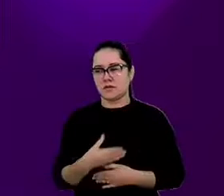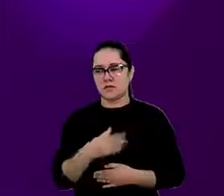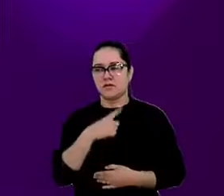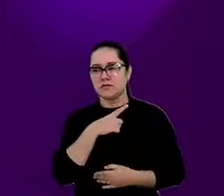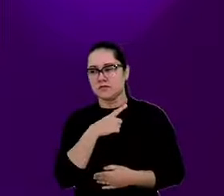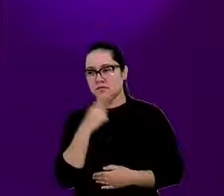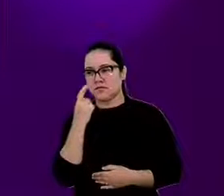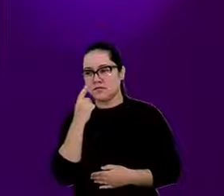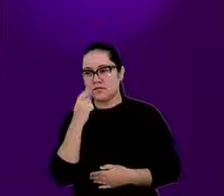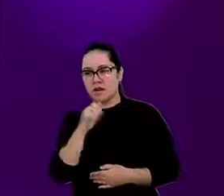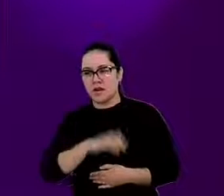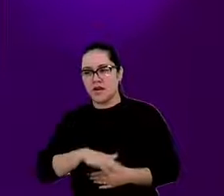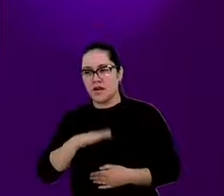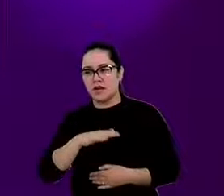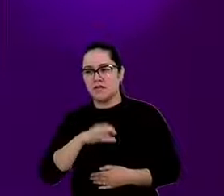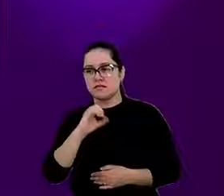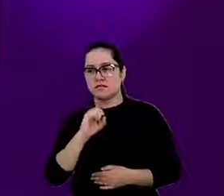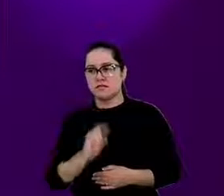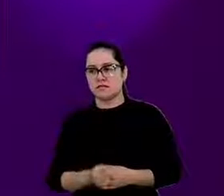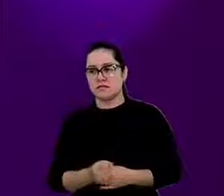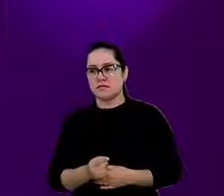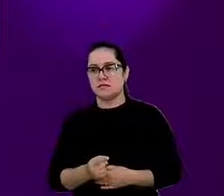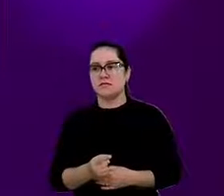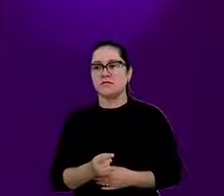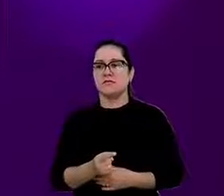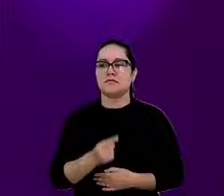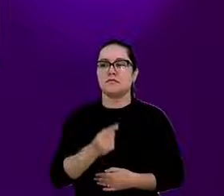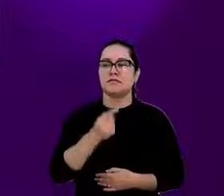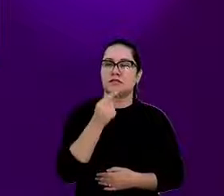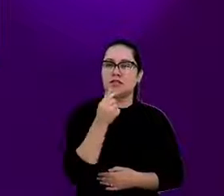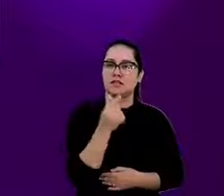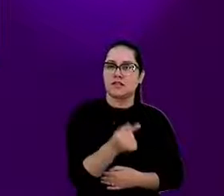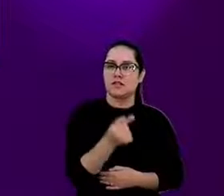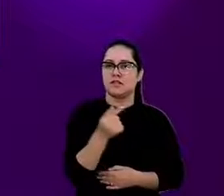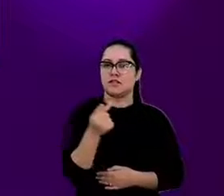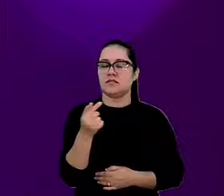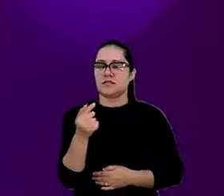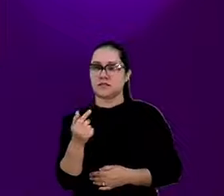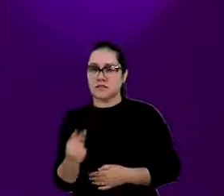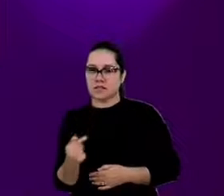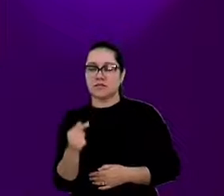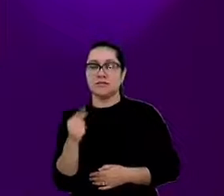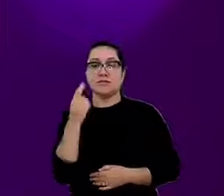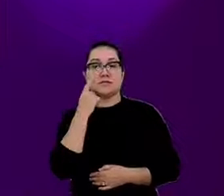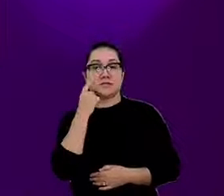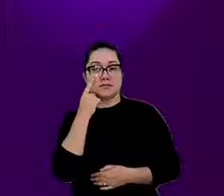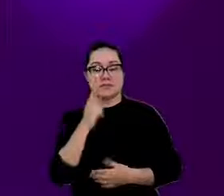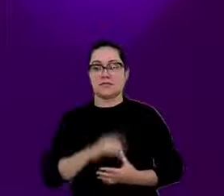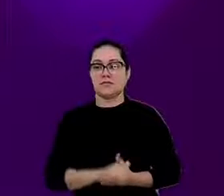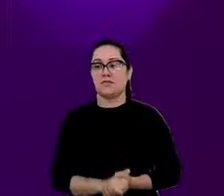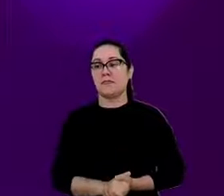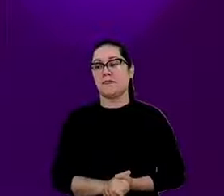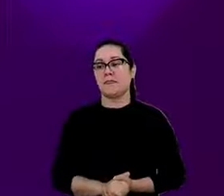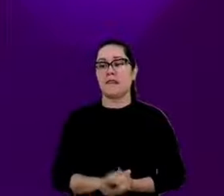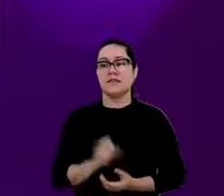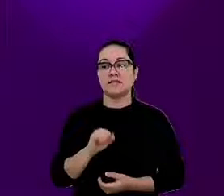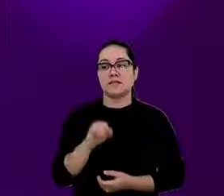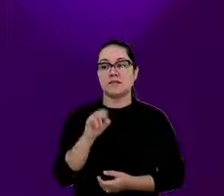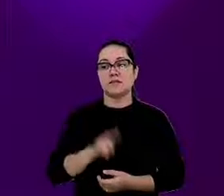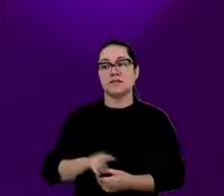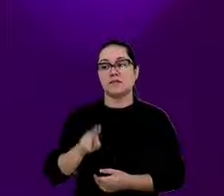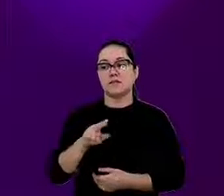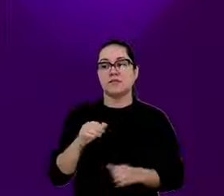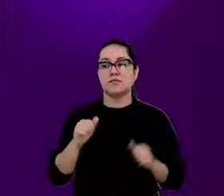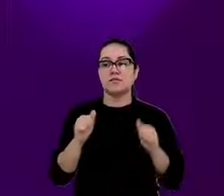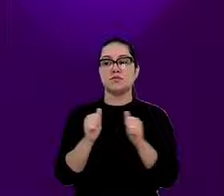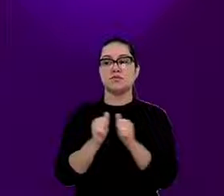curva Hawk de 0,77 comparado com 0,73 dos modelos tradicionais. E se a gente utilizar, junto